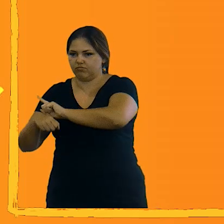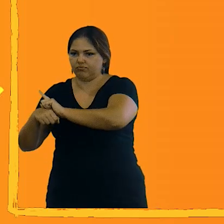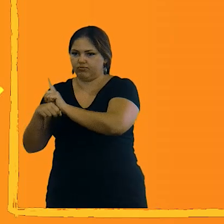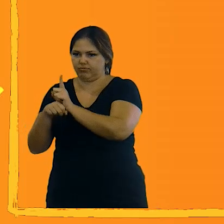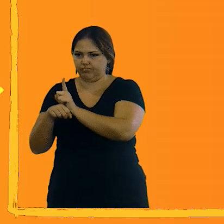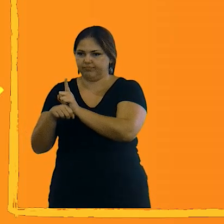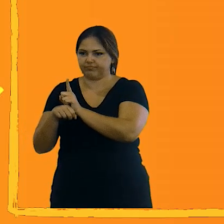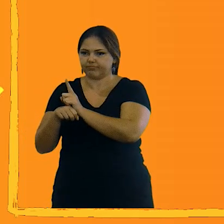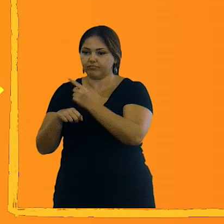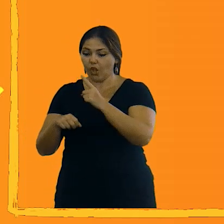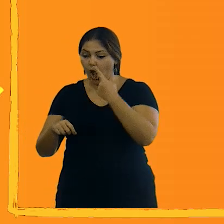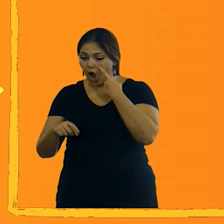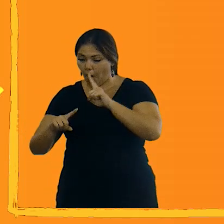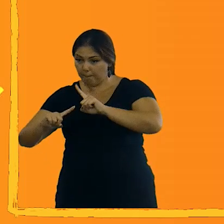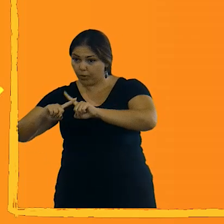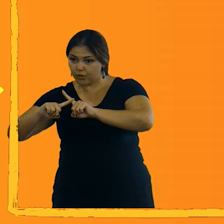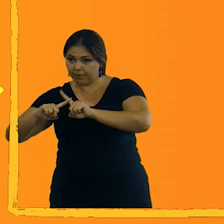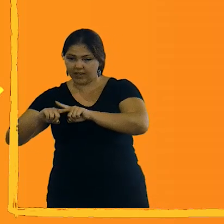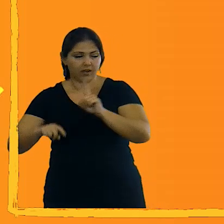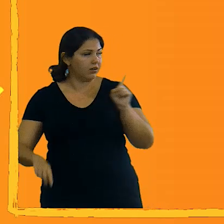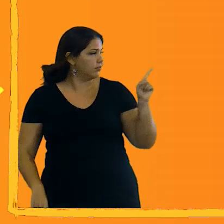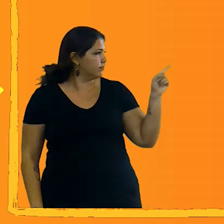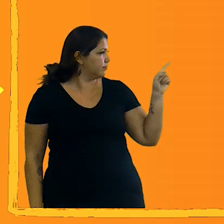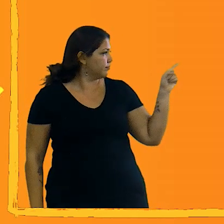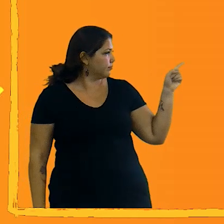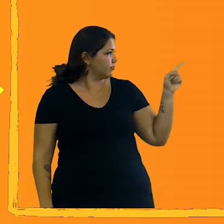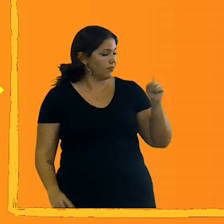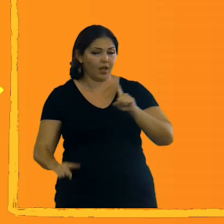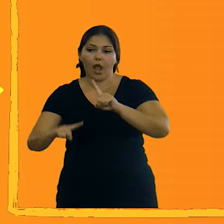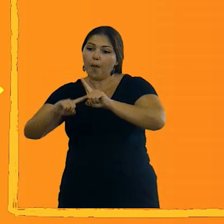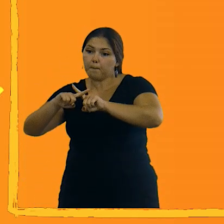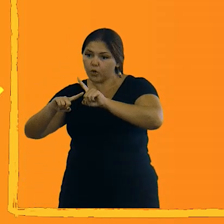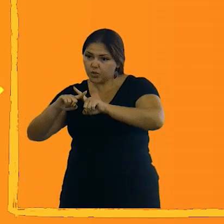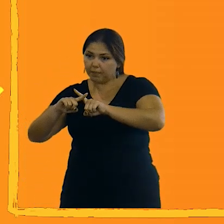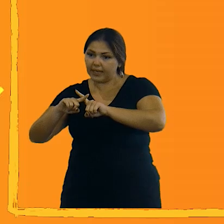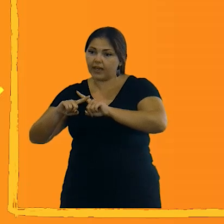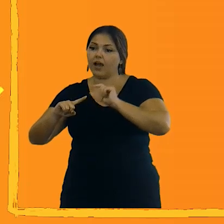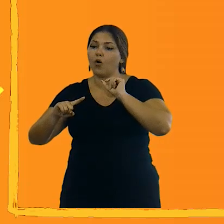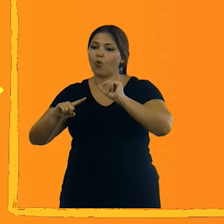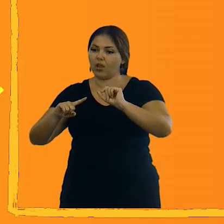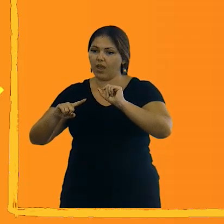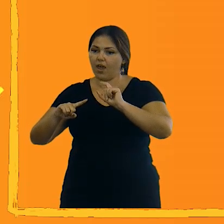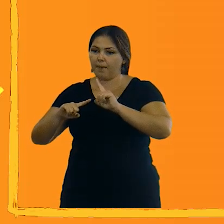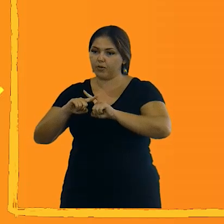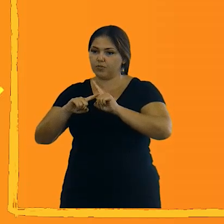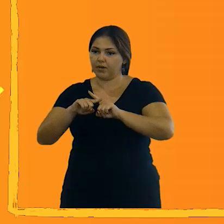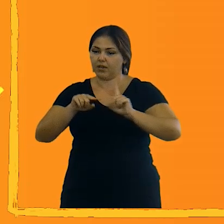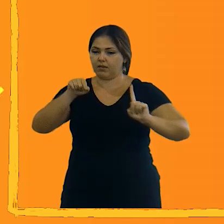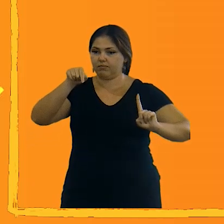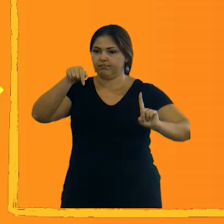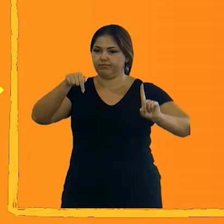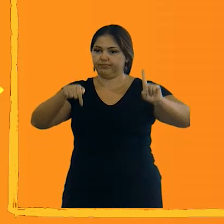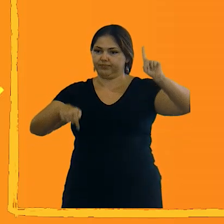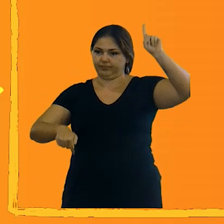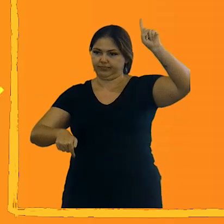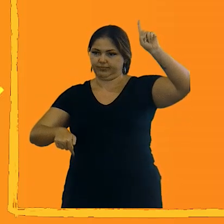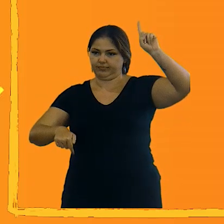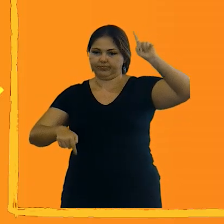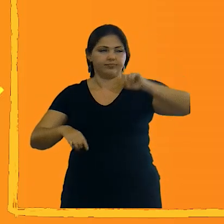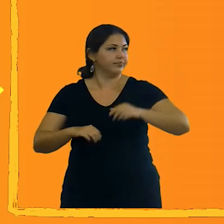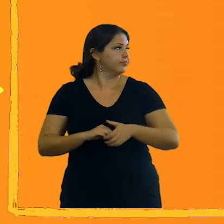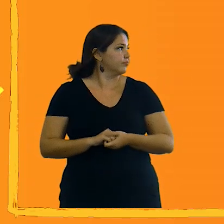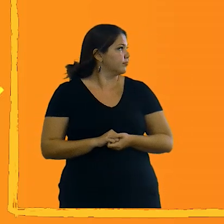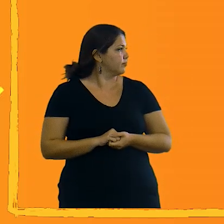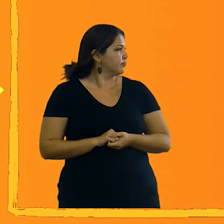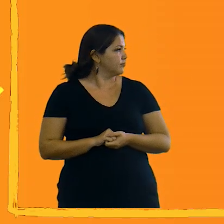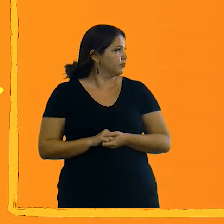proporcionais pessoal deu para entender beleza olha lá de novo variação